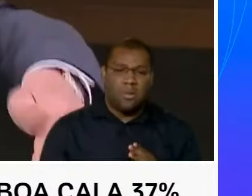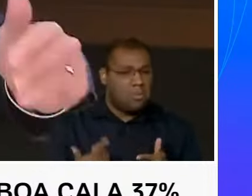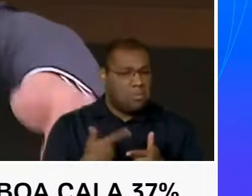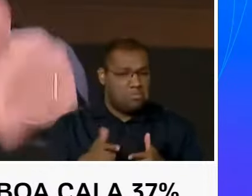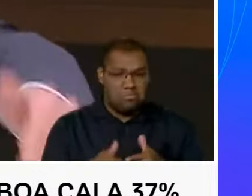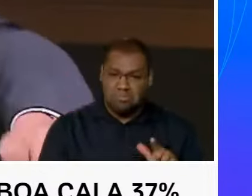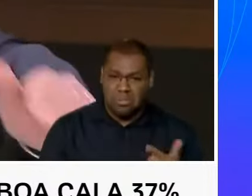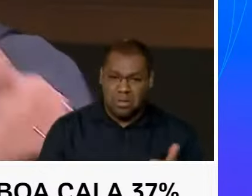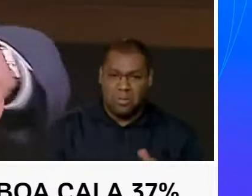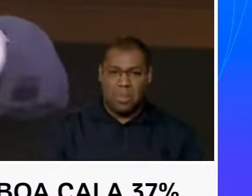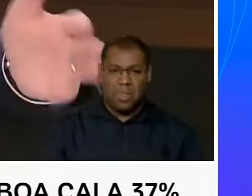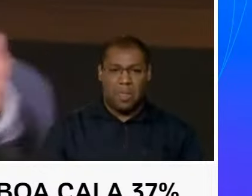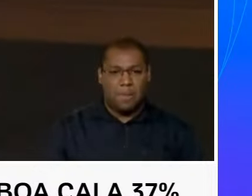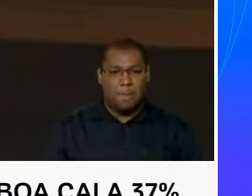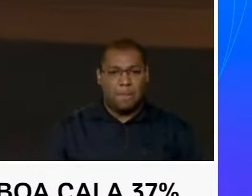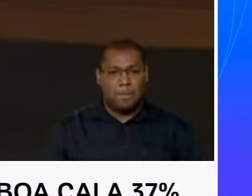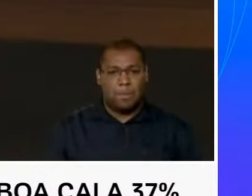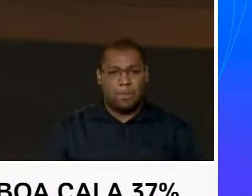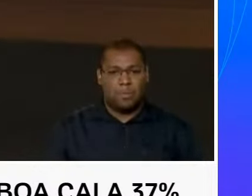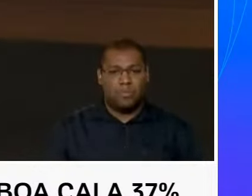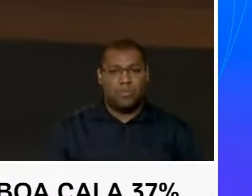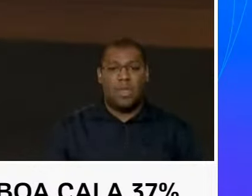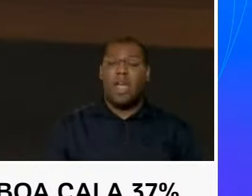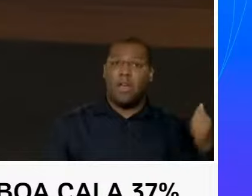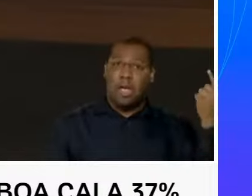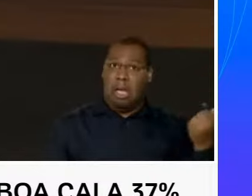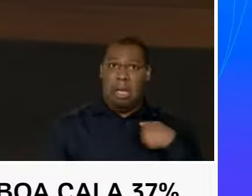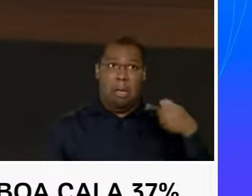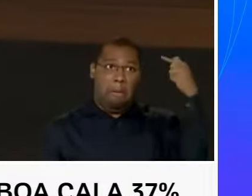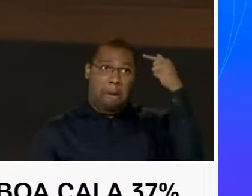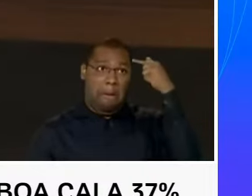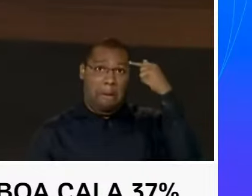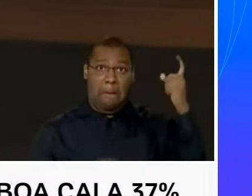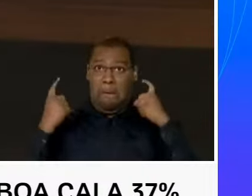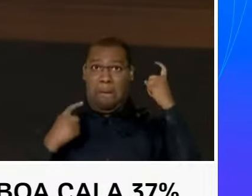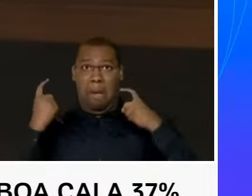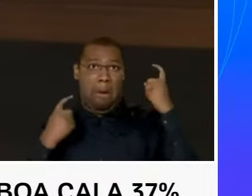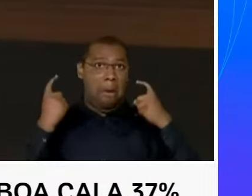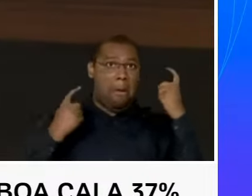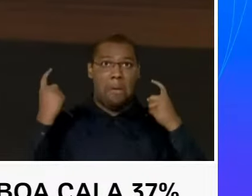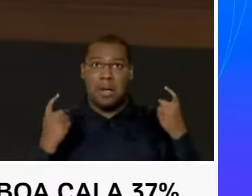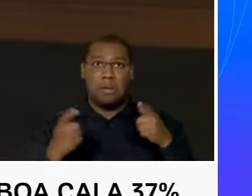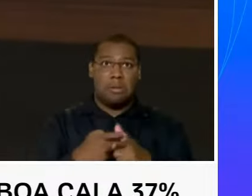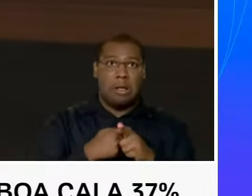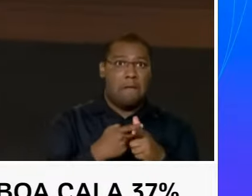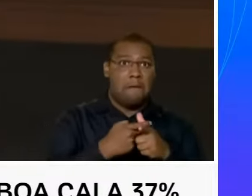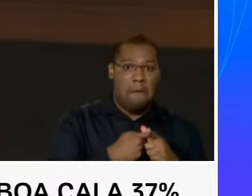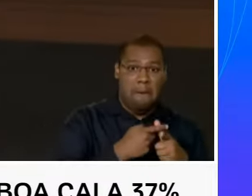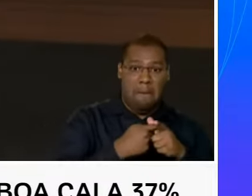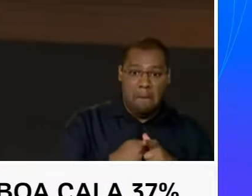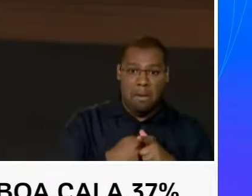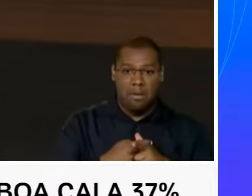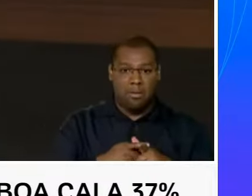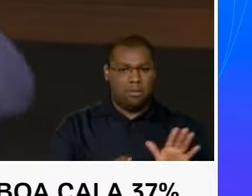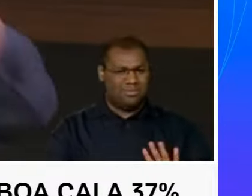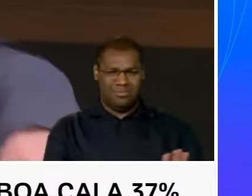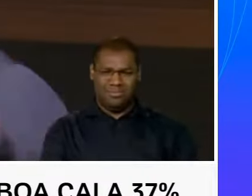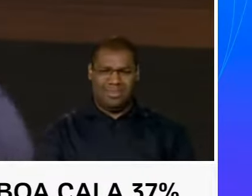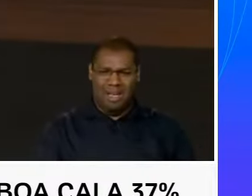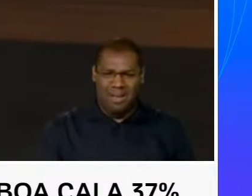gente na última pesquisa já falava sobre isso eh a preocupação do Lula em relação à percepção da sociedade brasileira e a